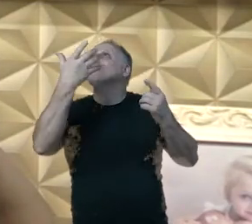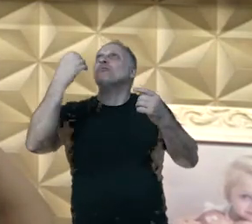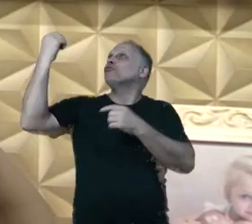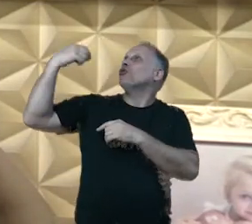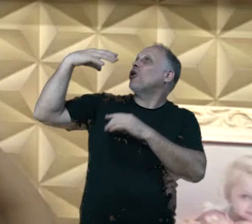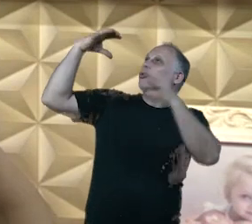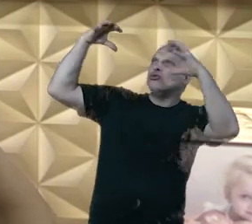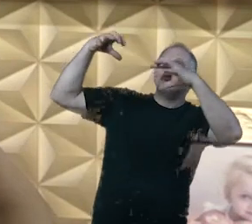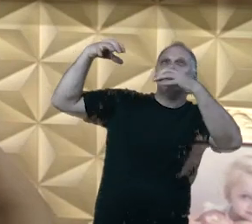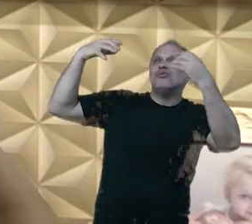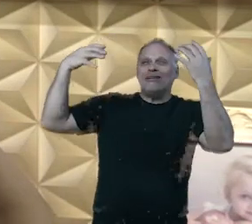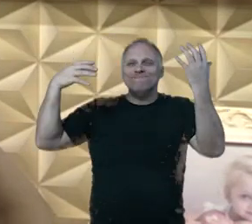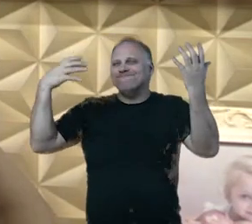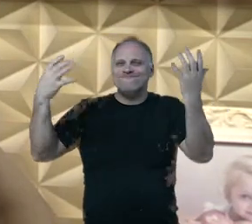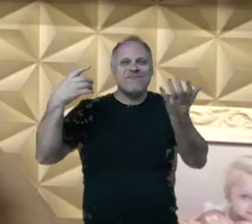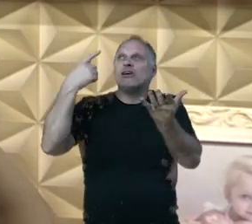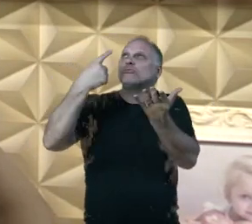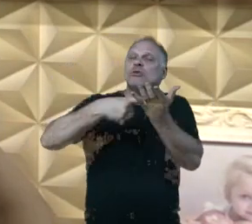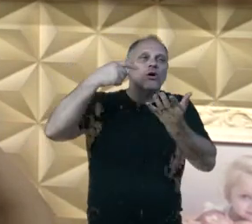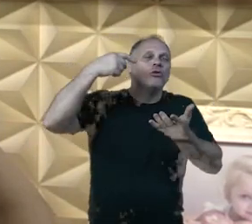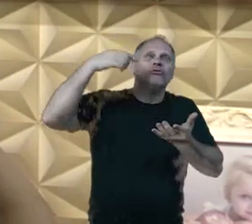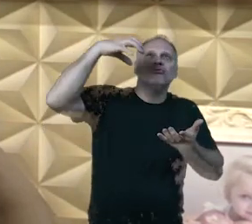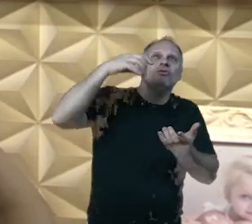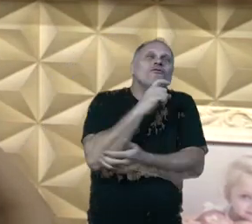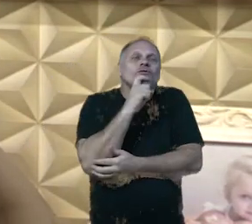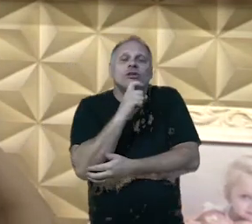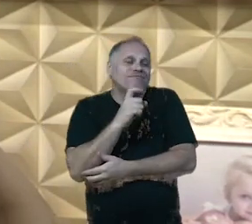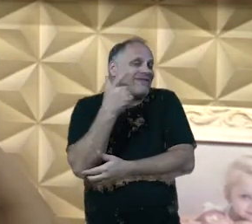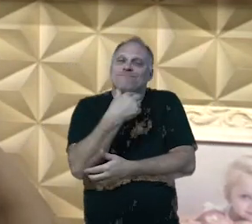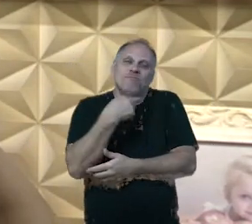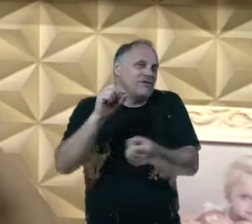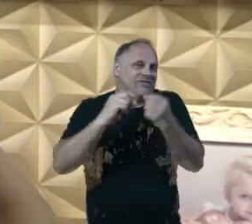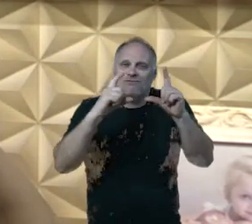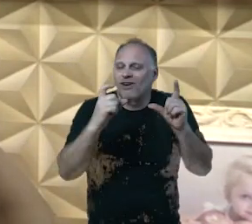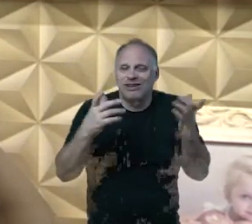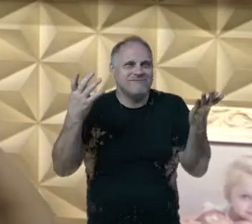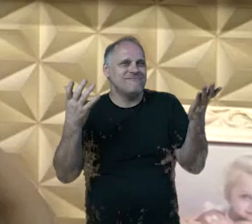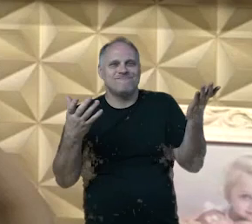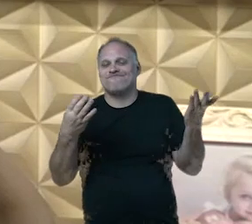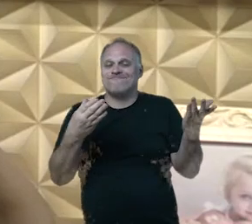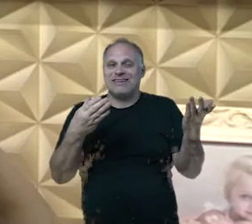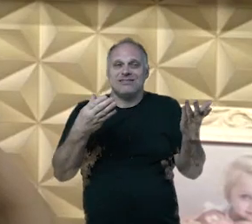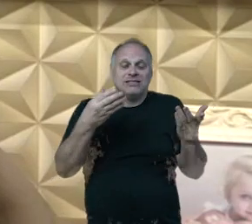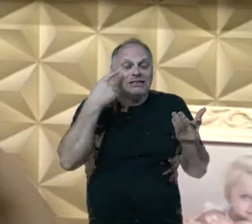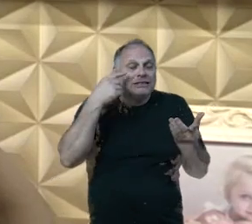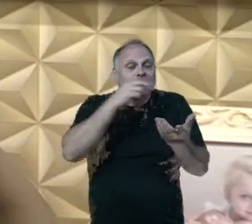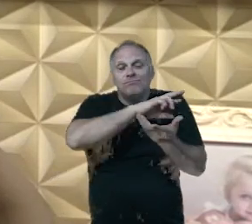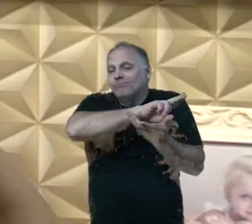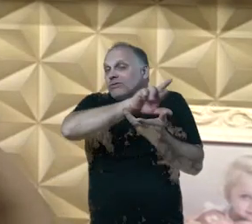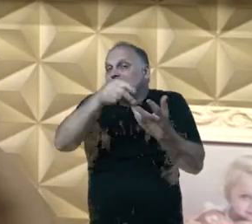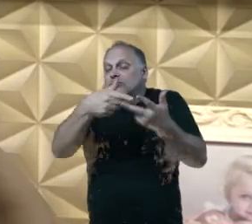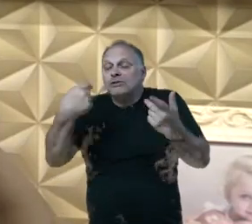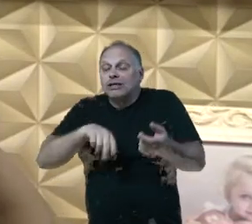também, então às vezes tem que remarcar porque choveu, porque tá muito frio, porque, enfim, Tem N motivos que a gente vai ter